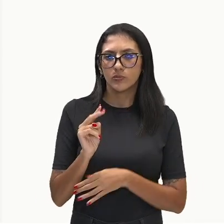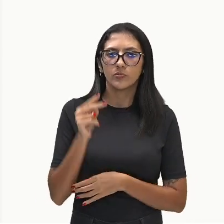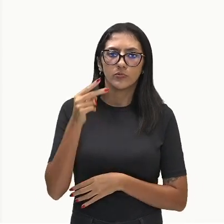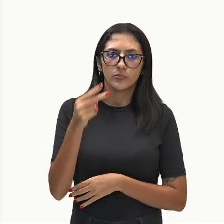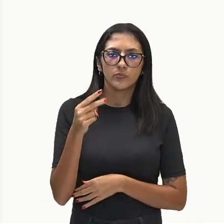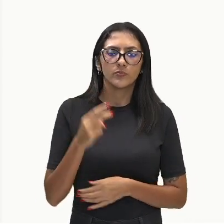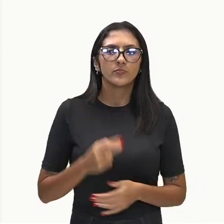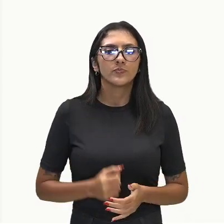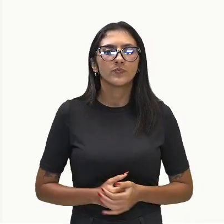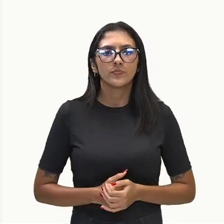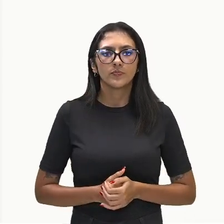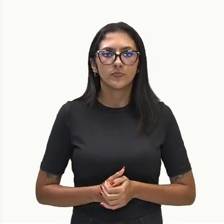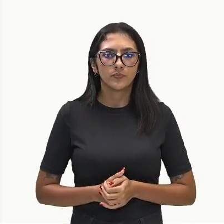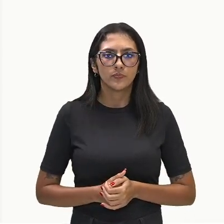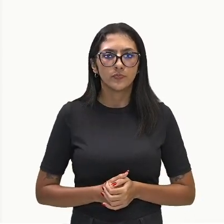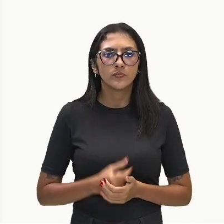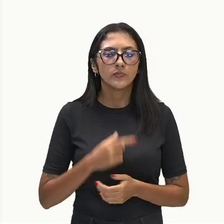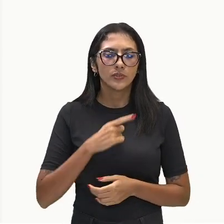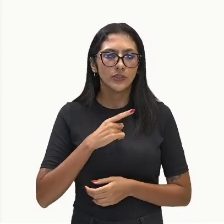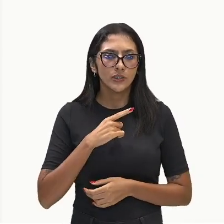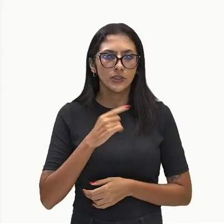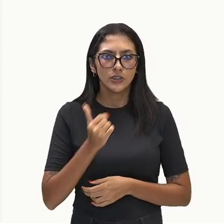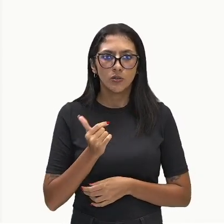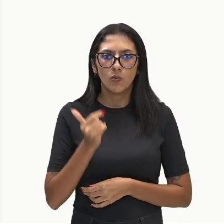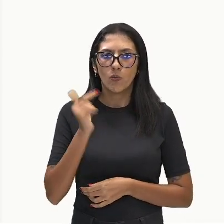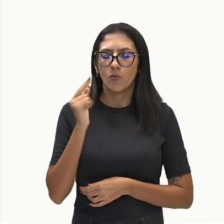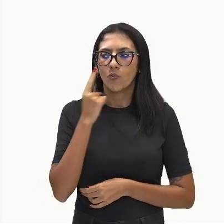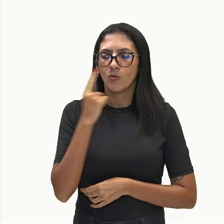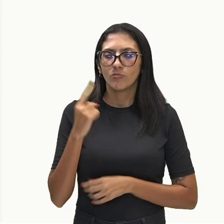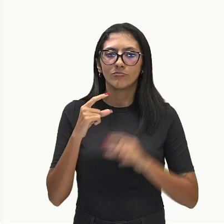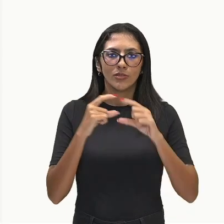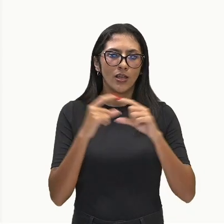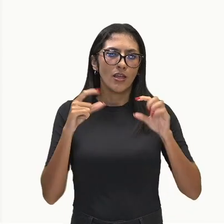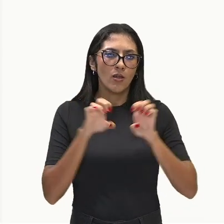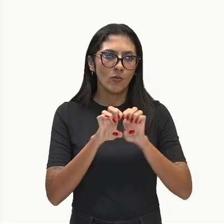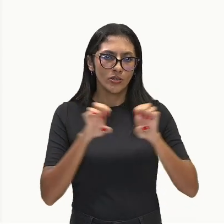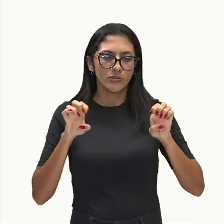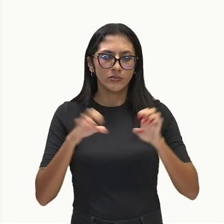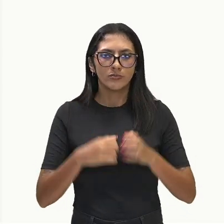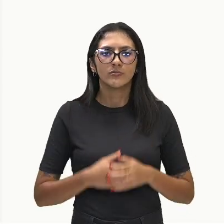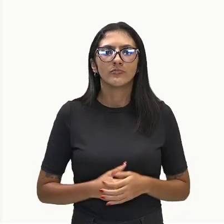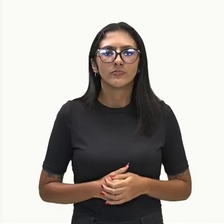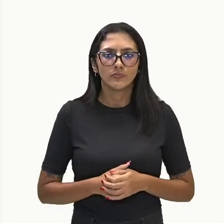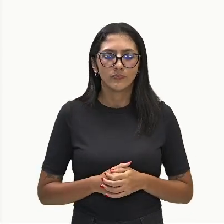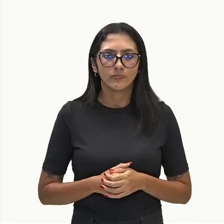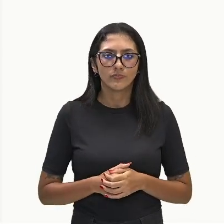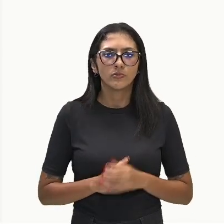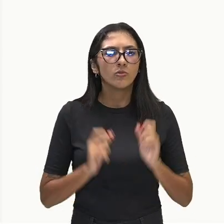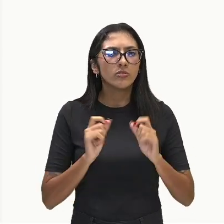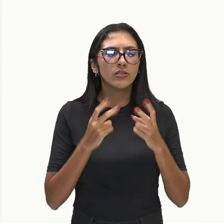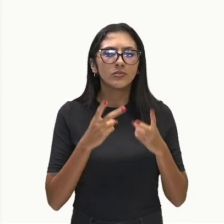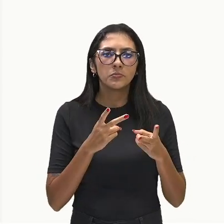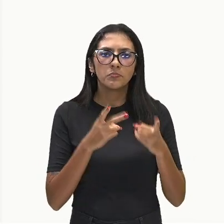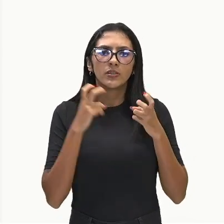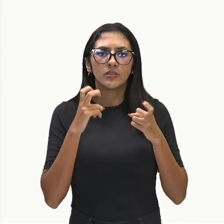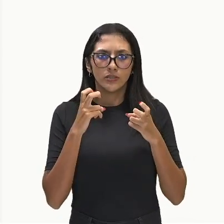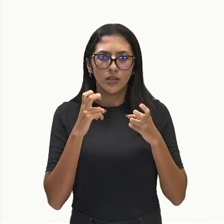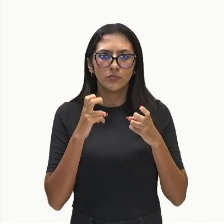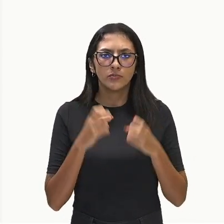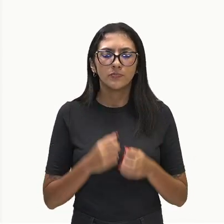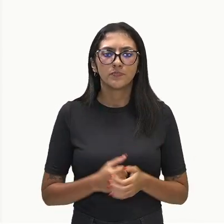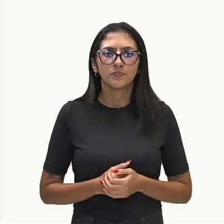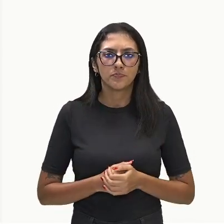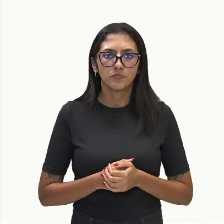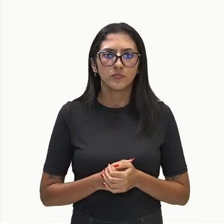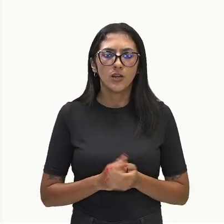ter esta outra equação aqui. E o que a gente vai observar? Que a gente consegue cancelar o z